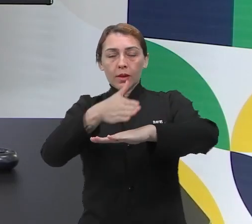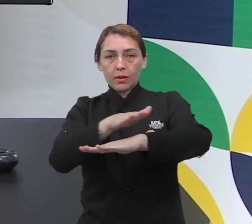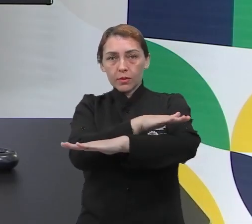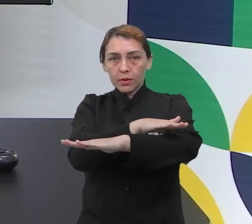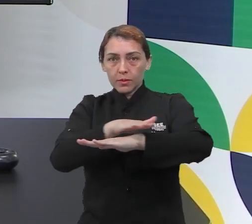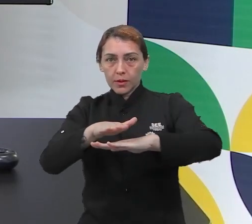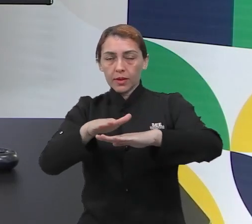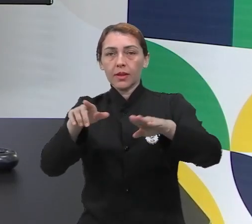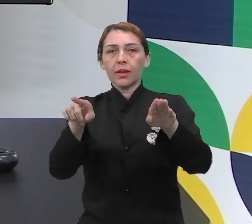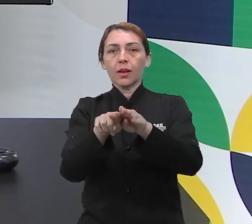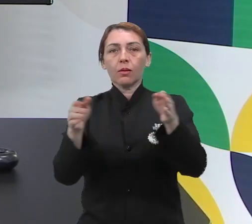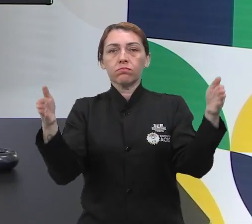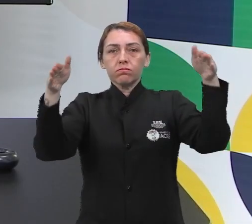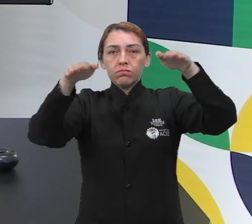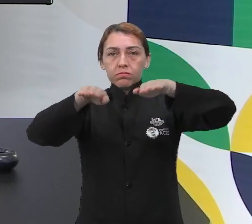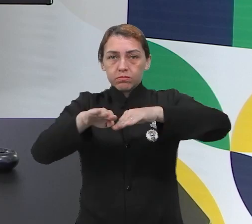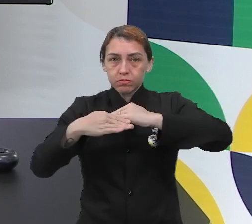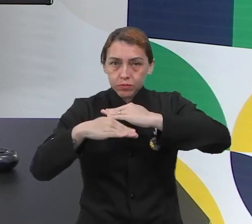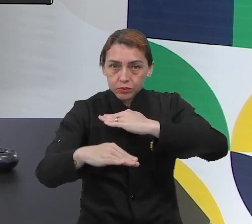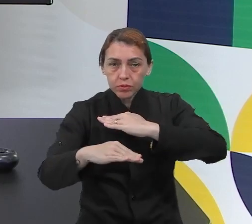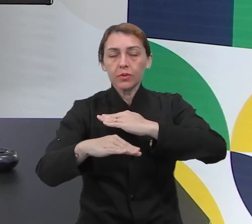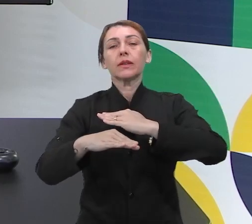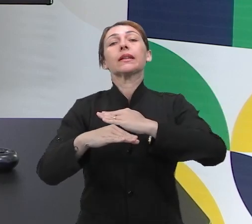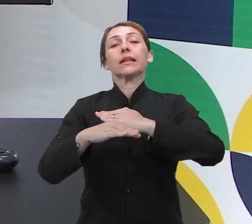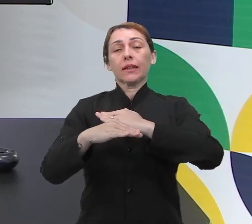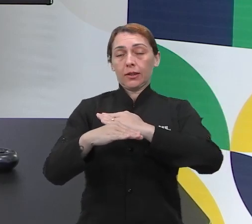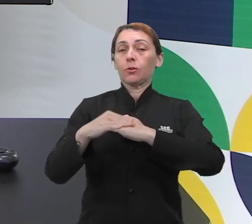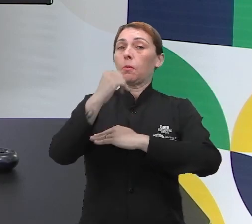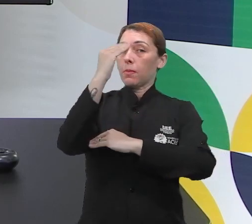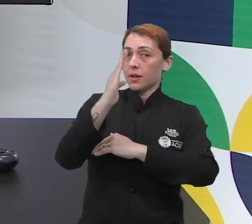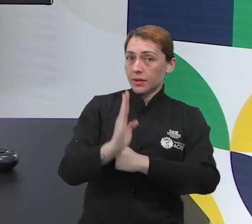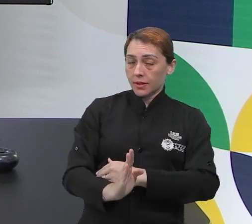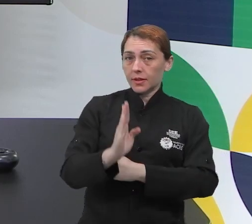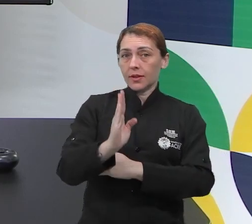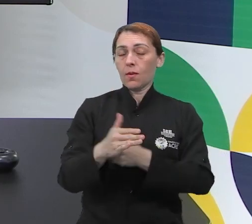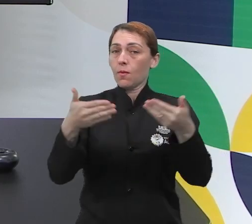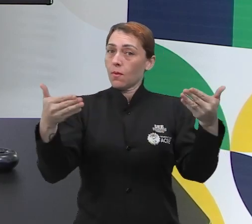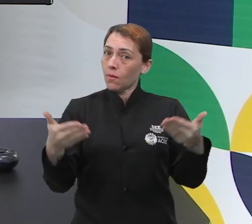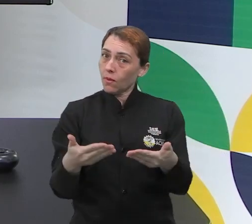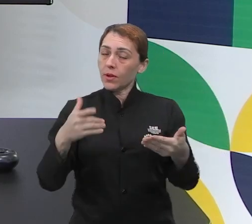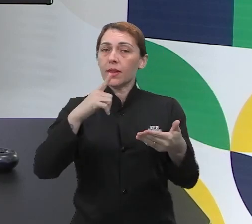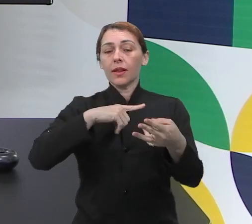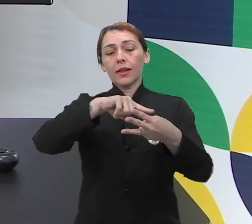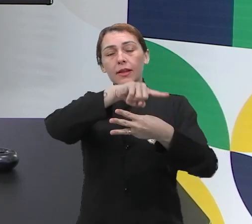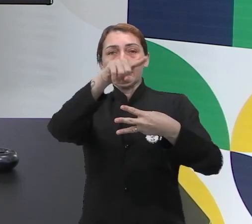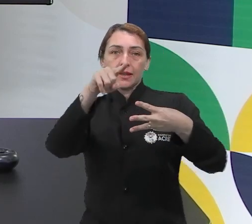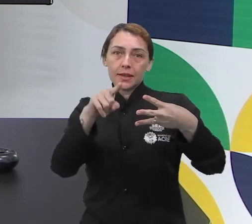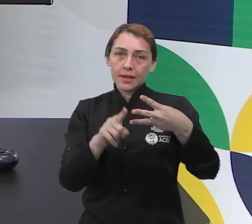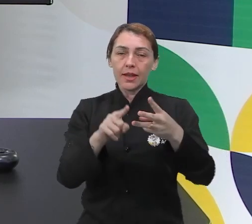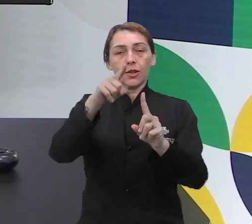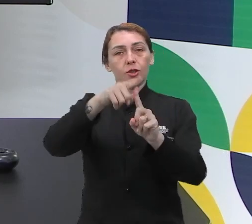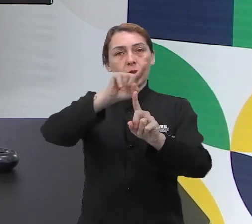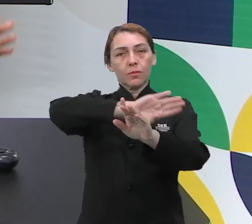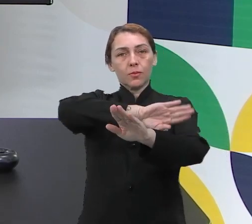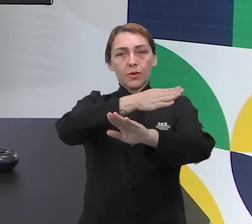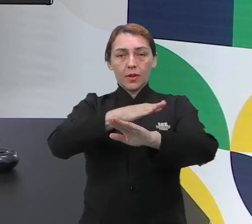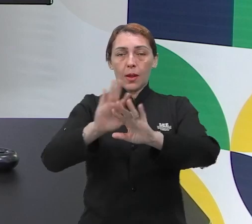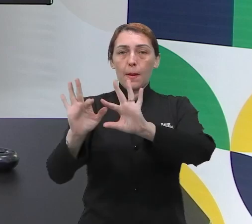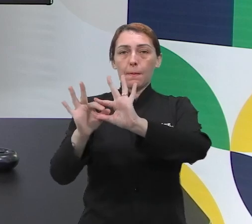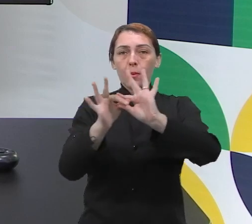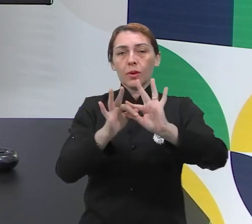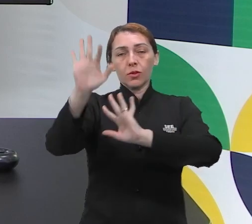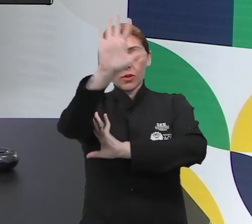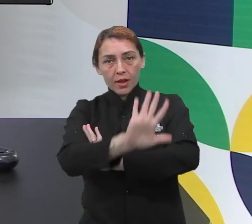planícies e as depressões. Tá? Então, no Brasil, atualmente, nós temos ali essas 3 formas de relevo, mas num contexto